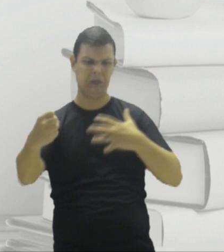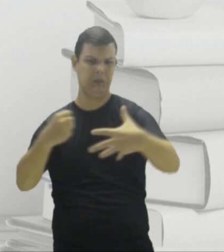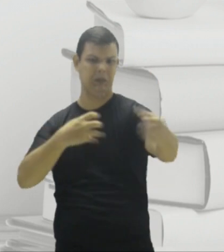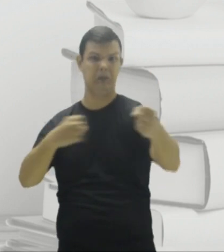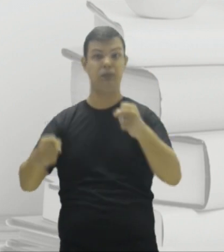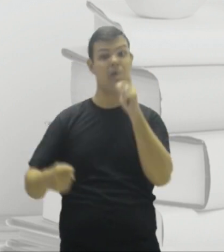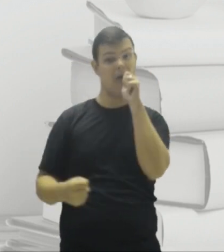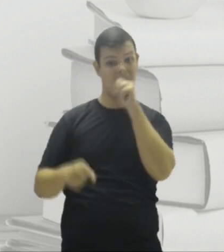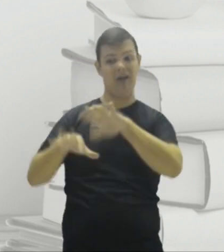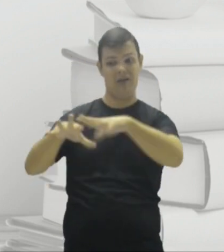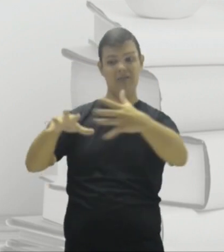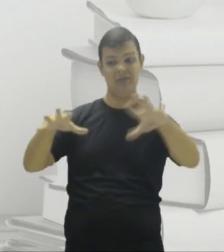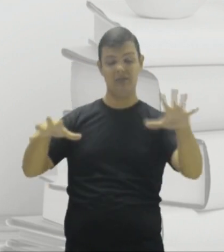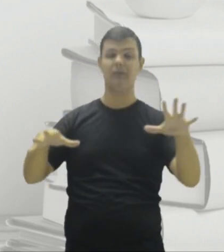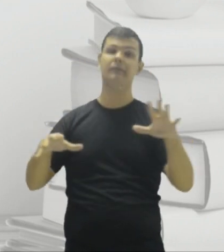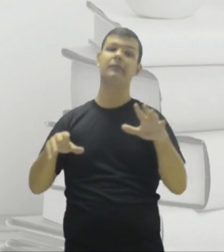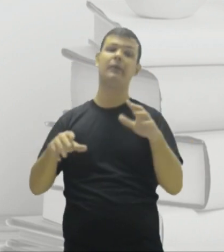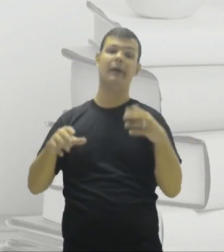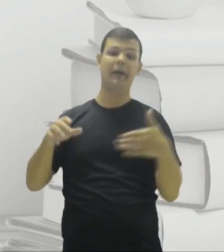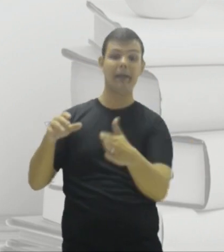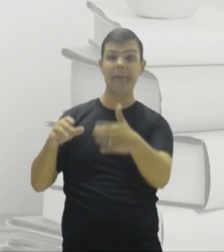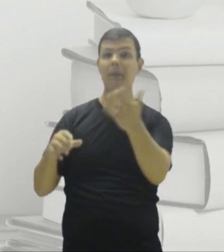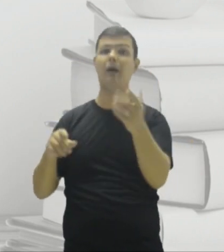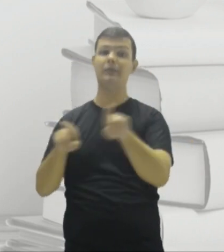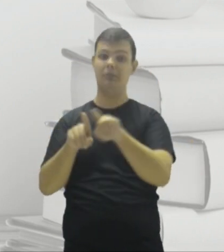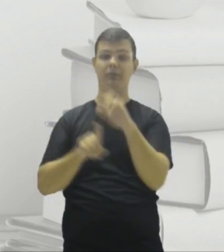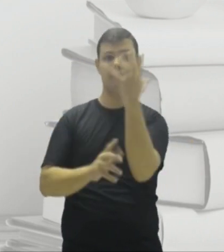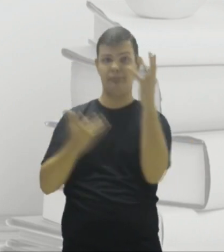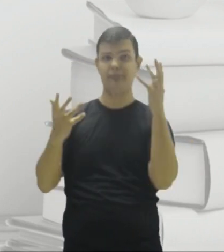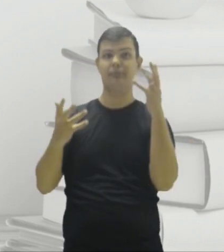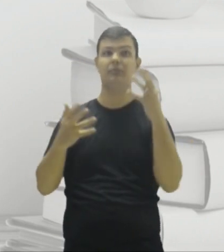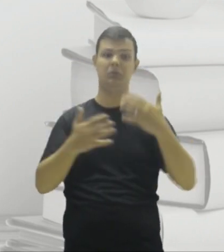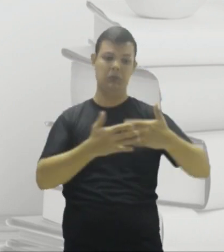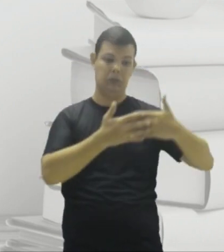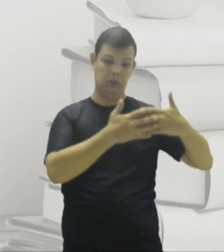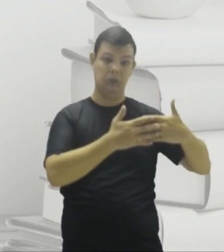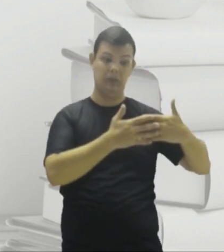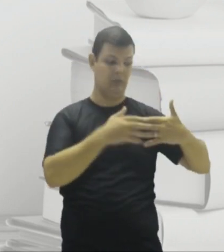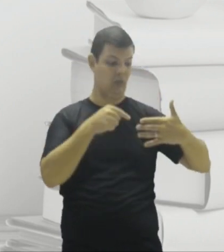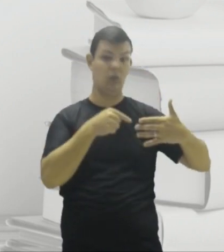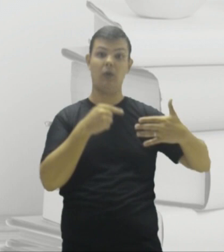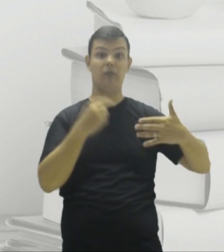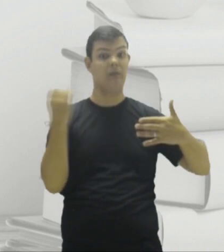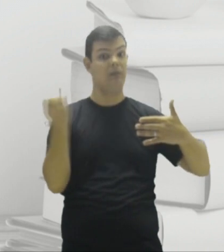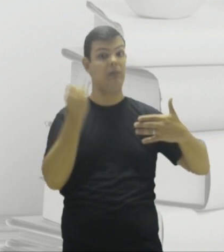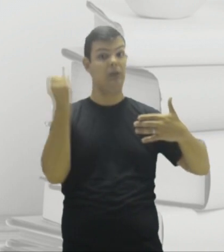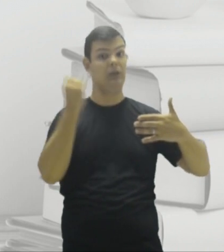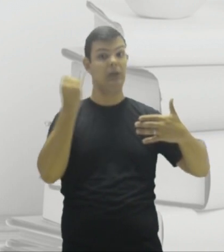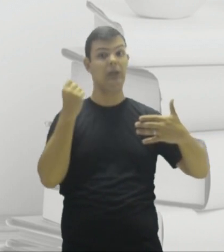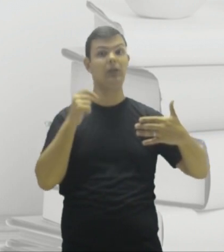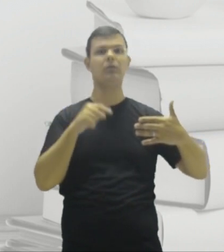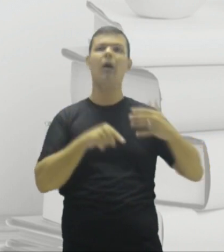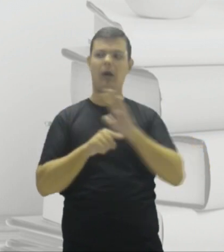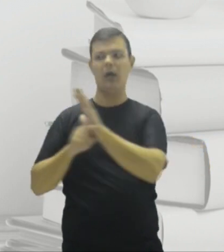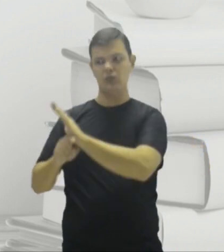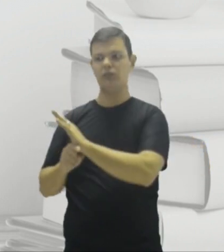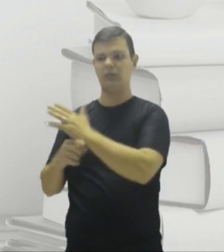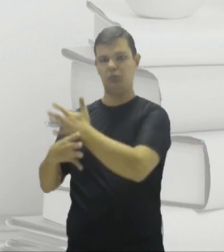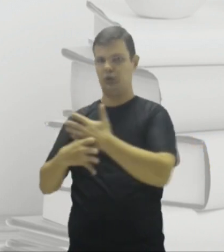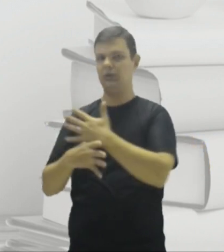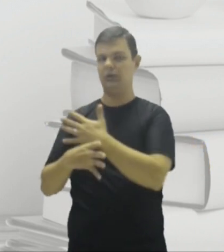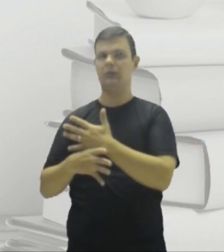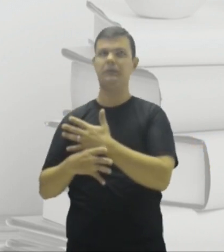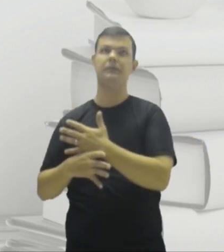flora aquáticas. Podem afetar drenagens, né? Geralmente podem ser drenagens importantes para um município que está sendo